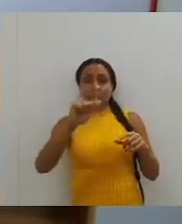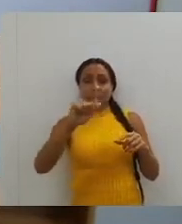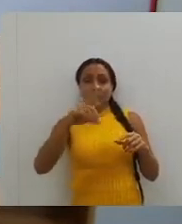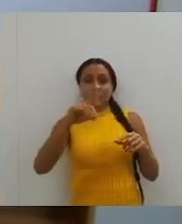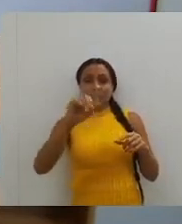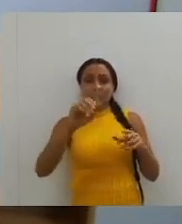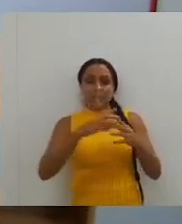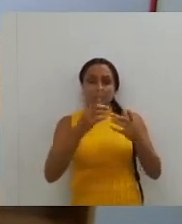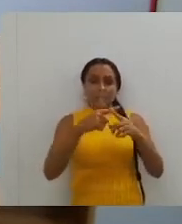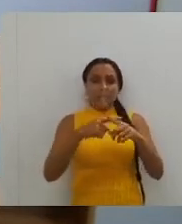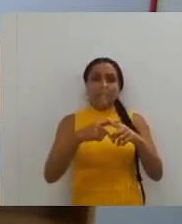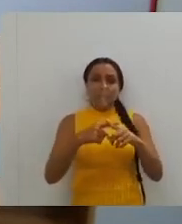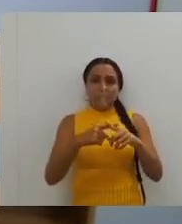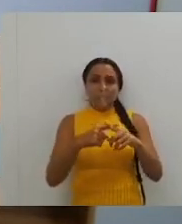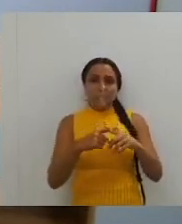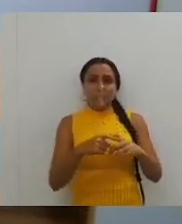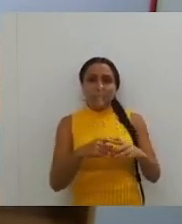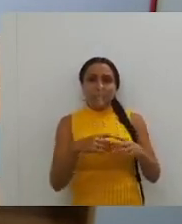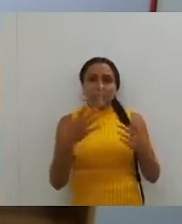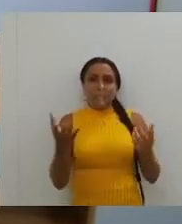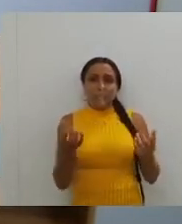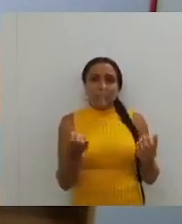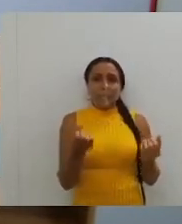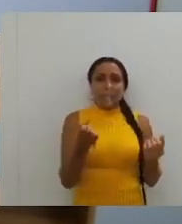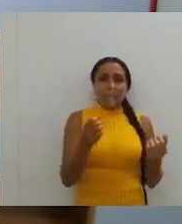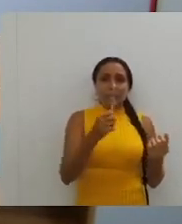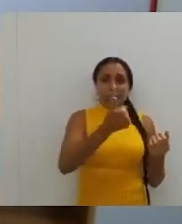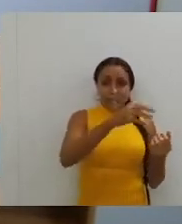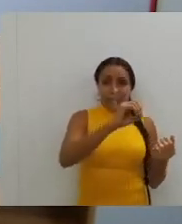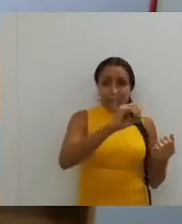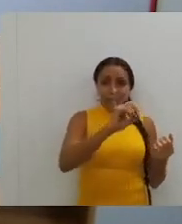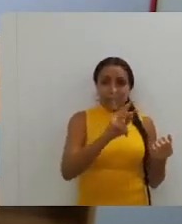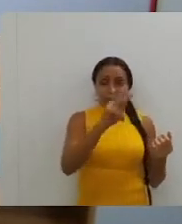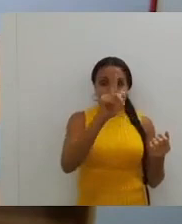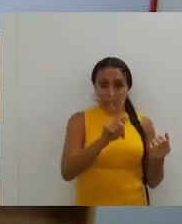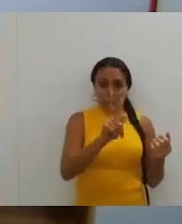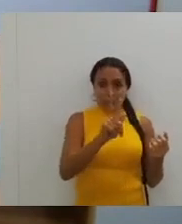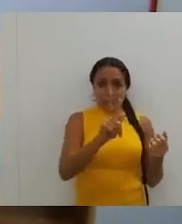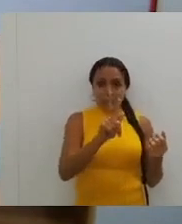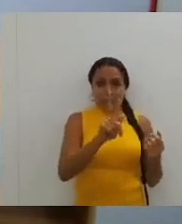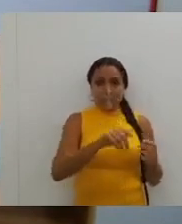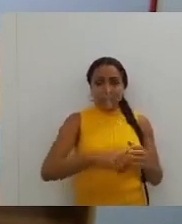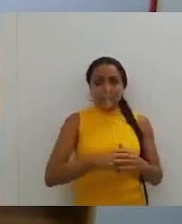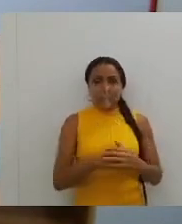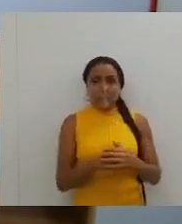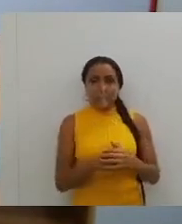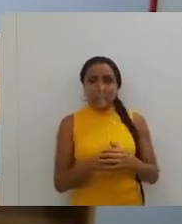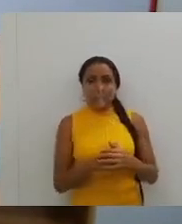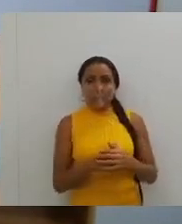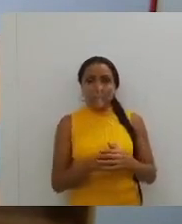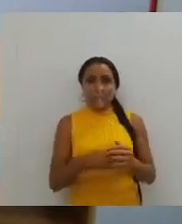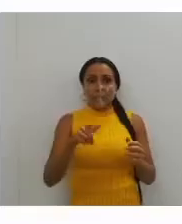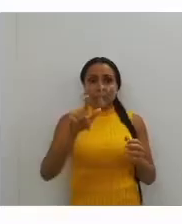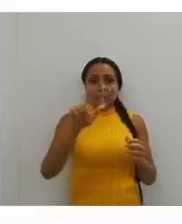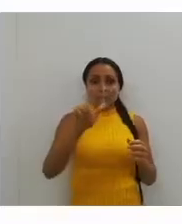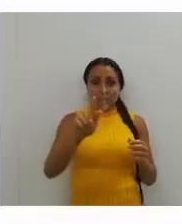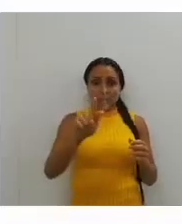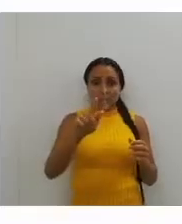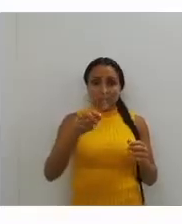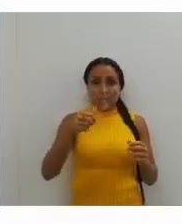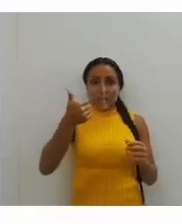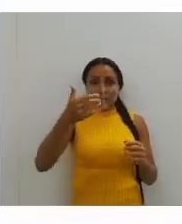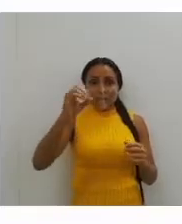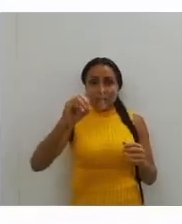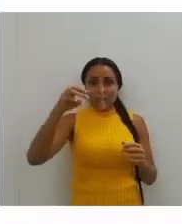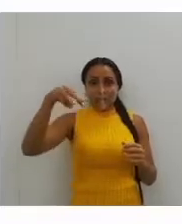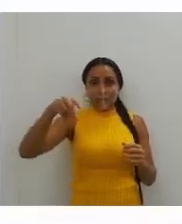pela gravidade. Na questão, a massa vale 10. Na questão, a gravidade também é 10. Aí